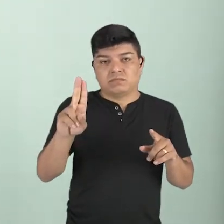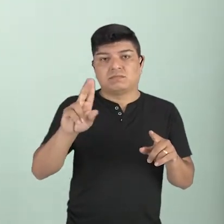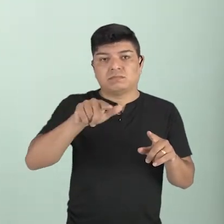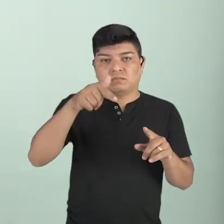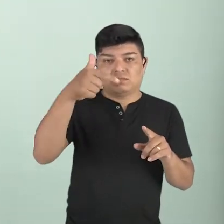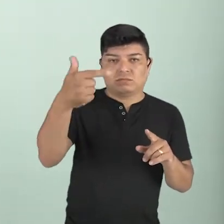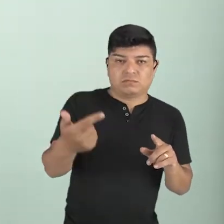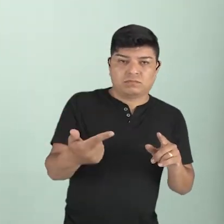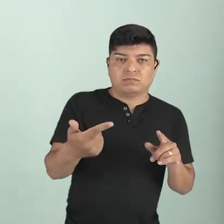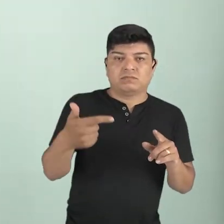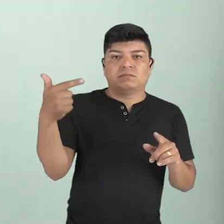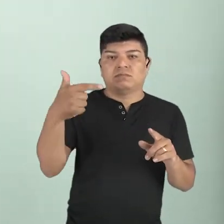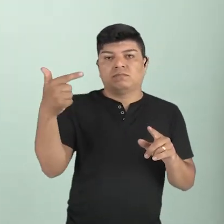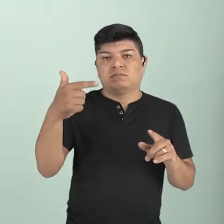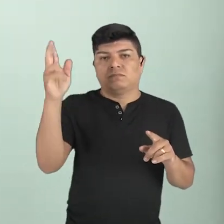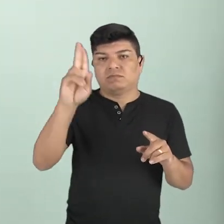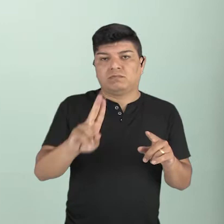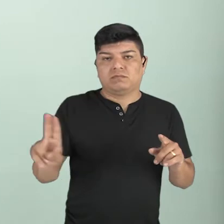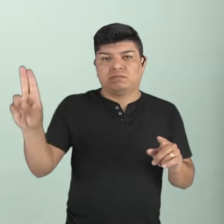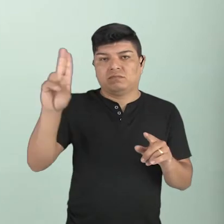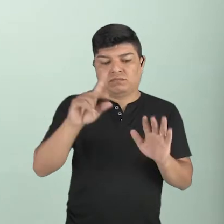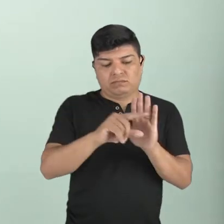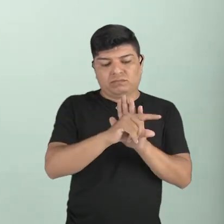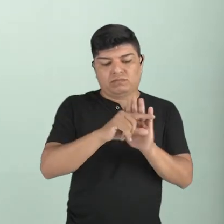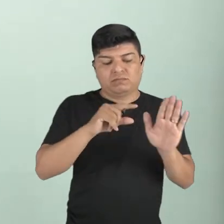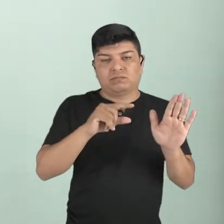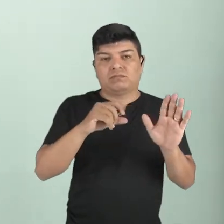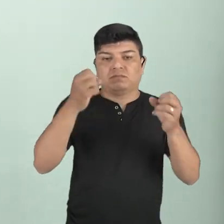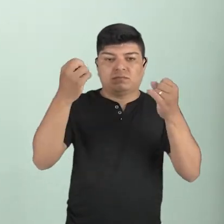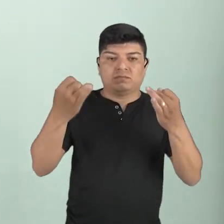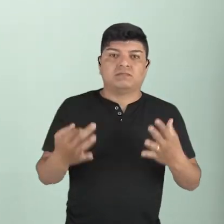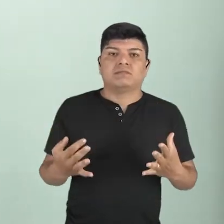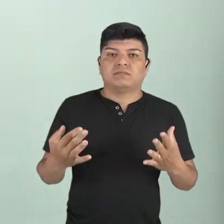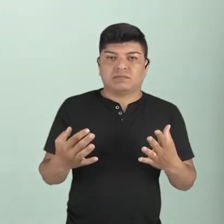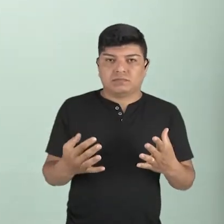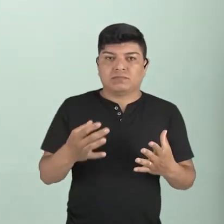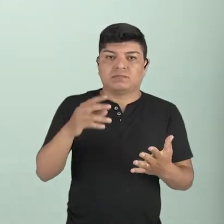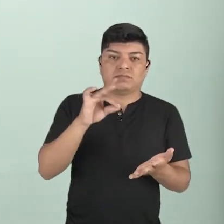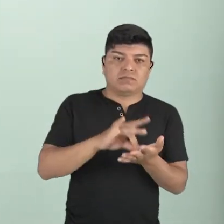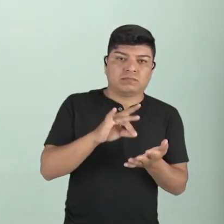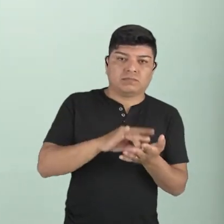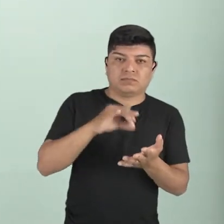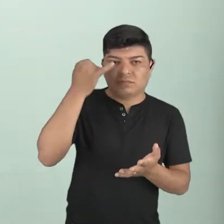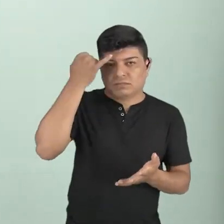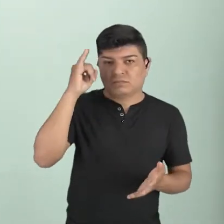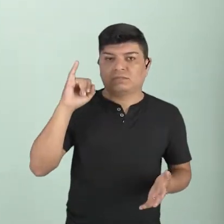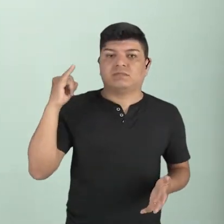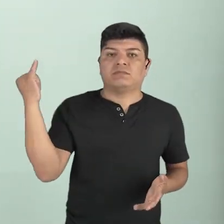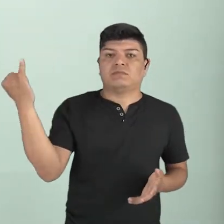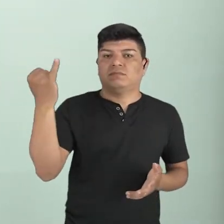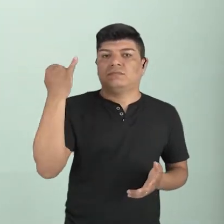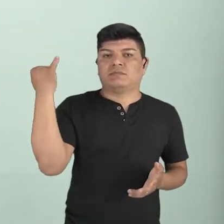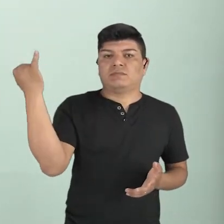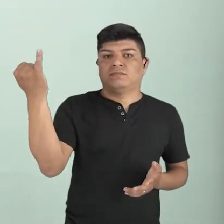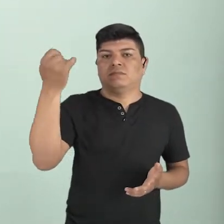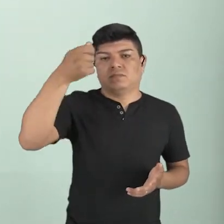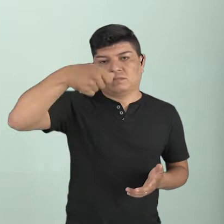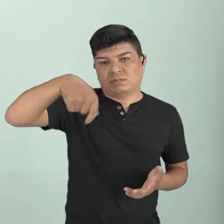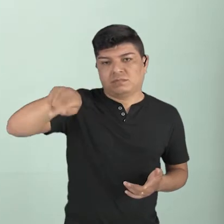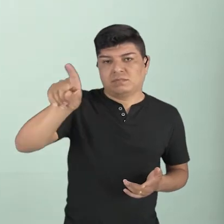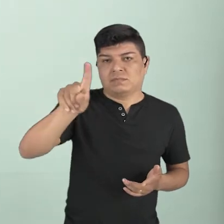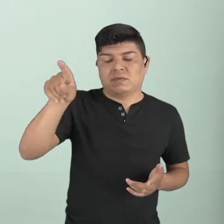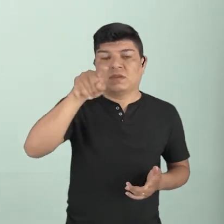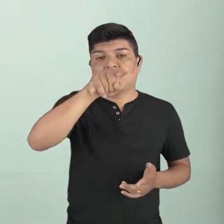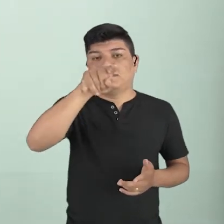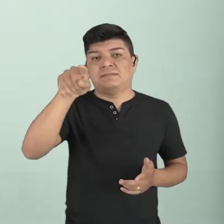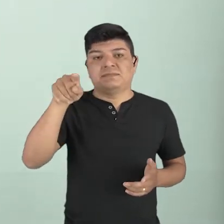um outro segundo parágrafo também para explicar ou para justificar a primeira ideia importante. Então não precisa você